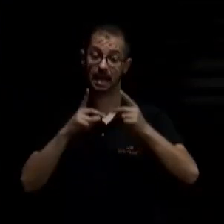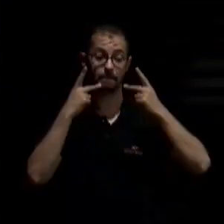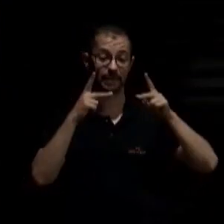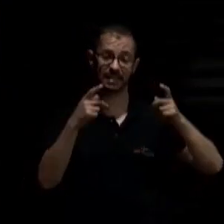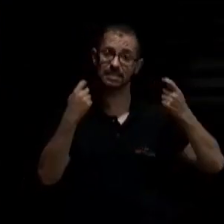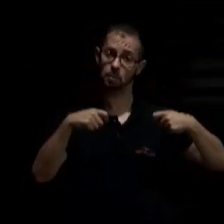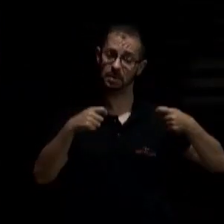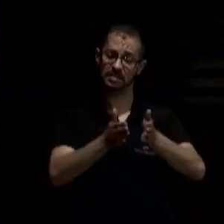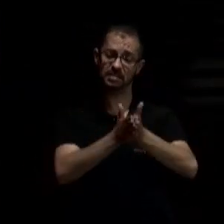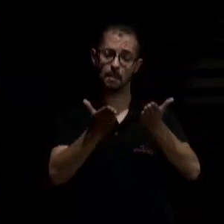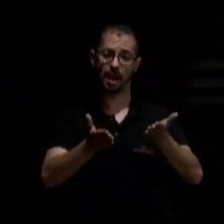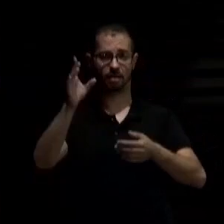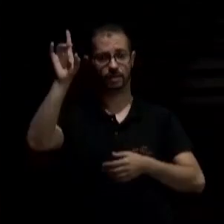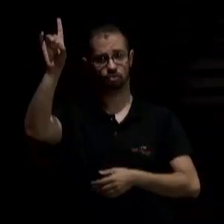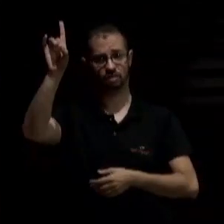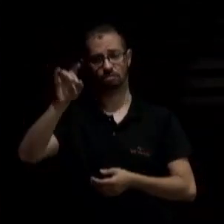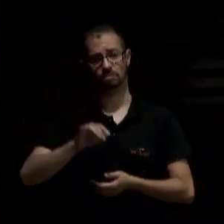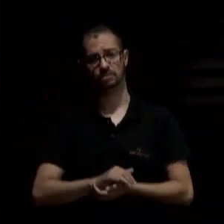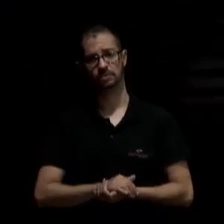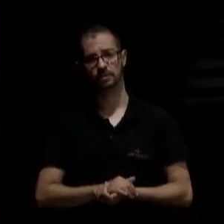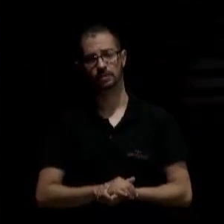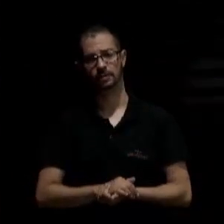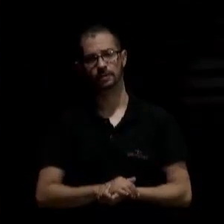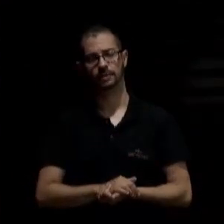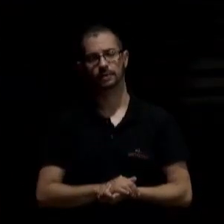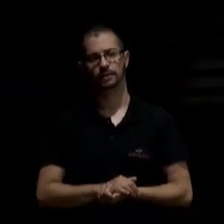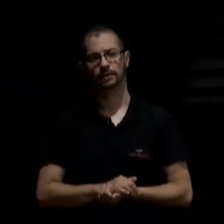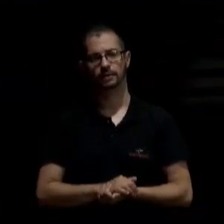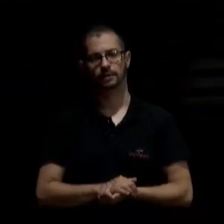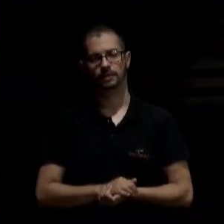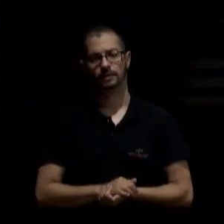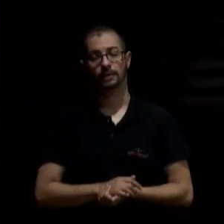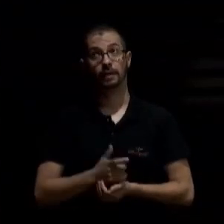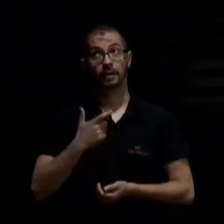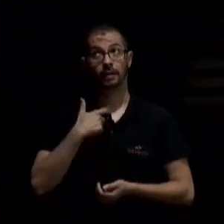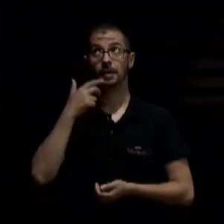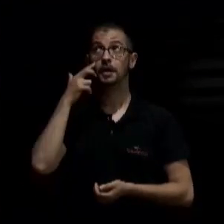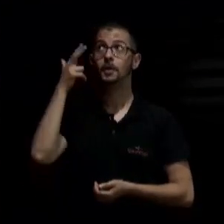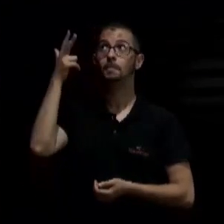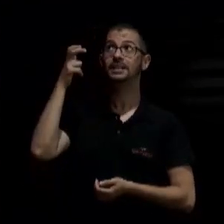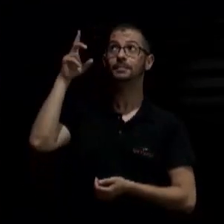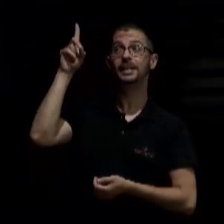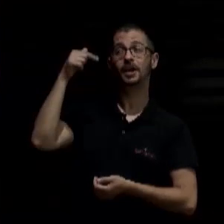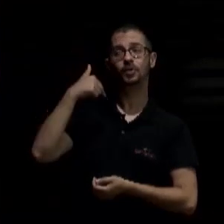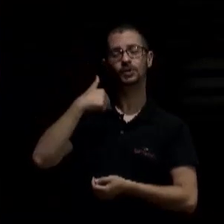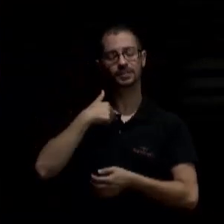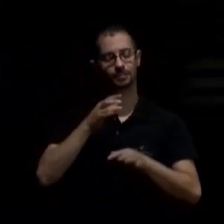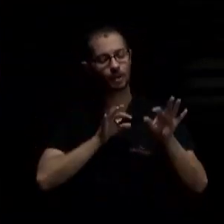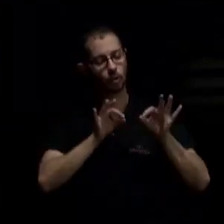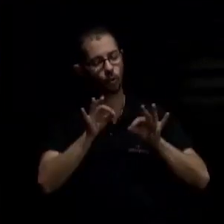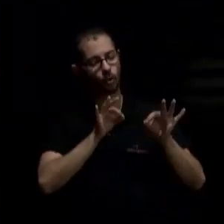é a palavra de Deus. Aí eu vi que Deus corrige-me das